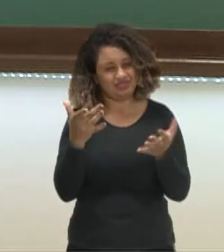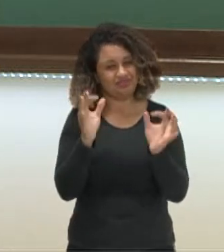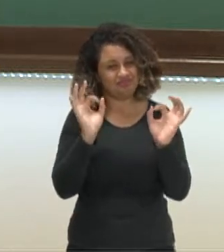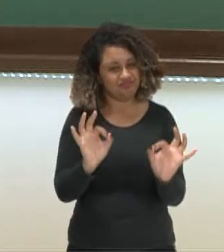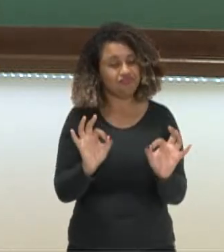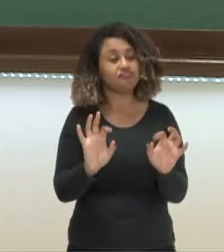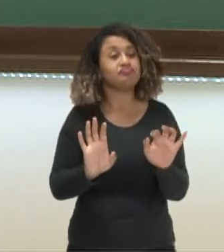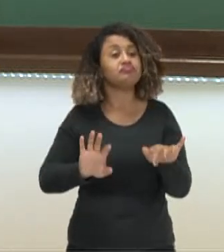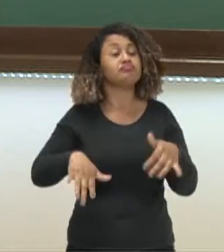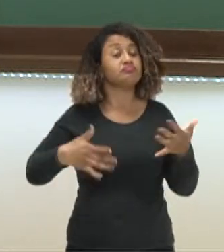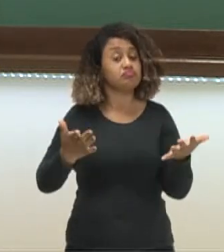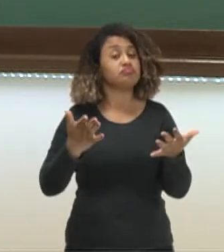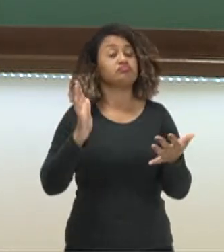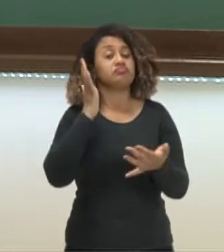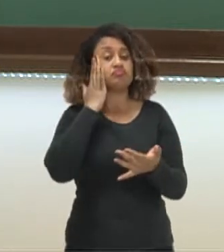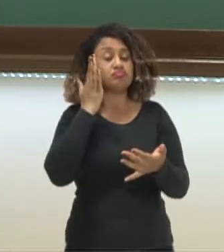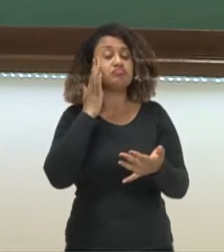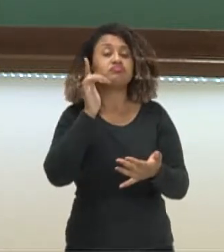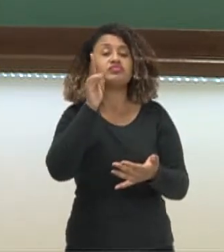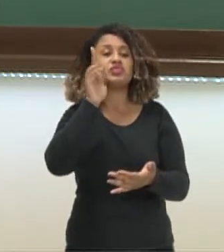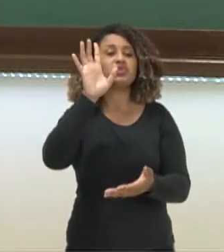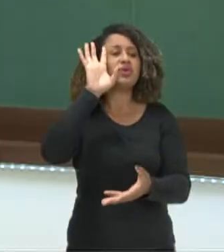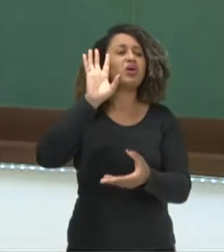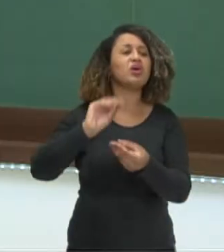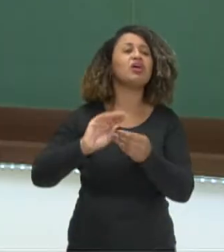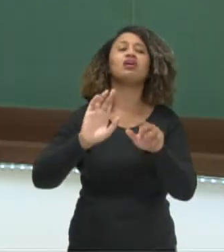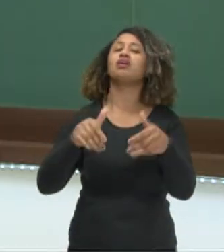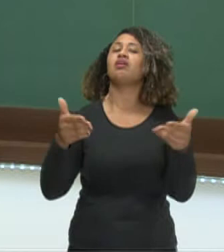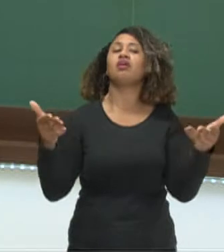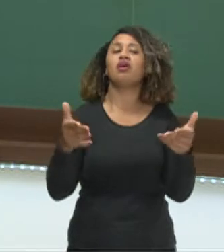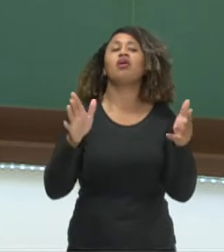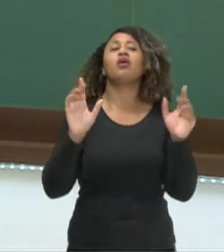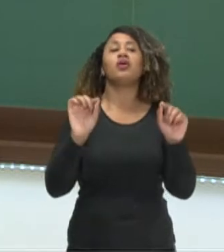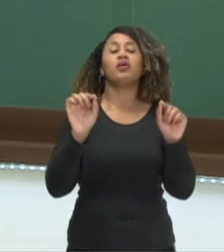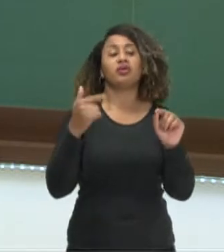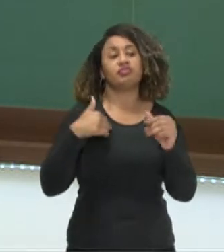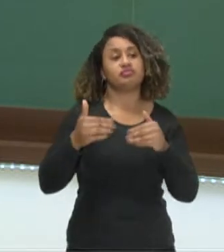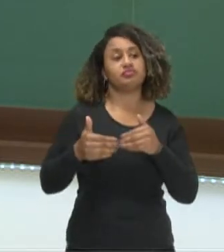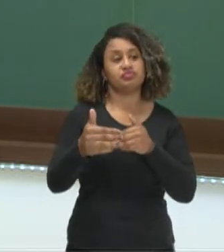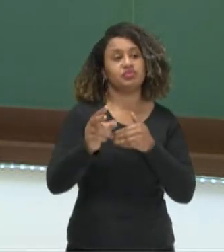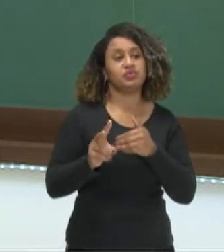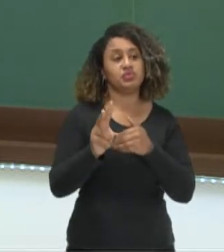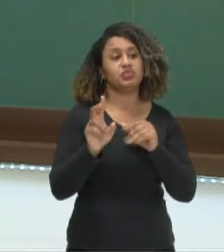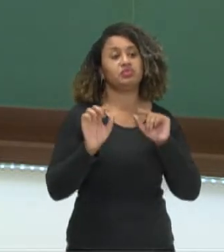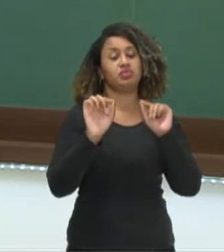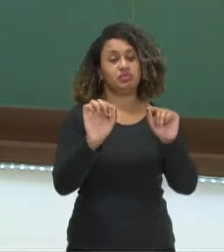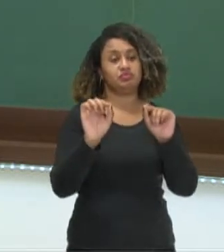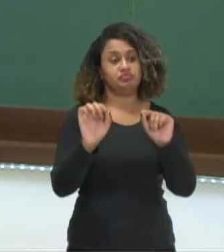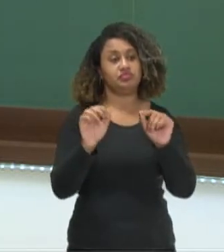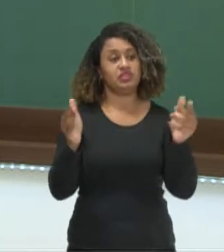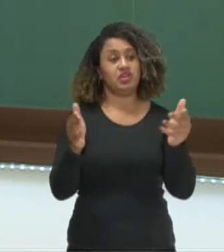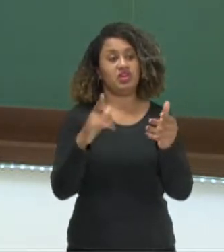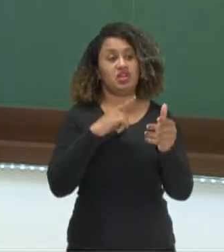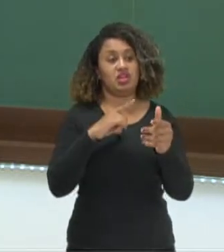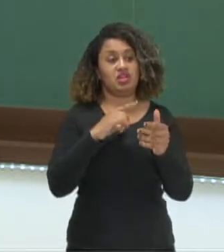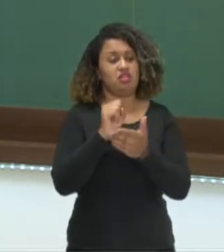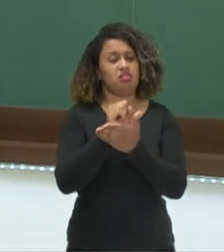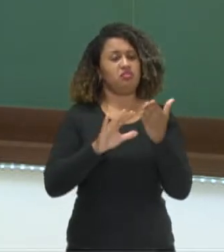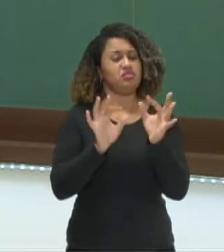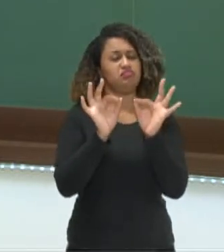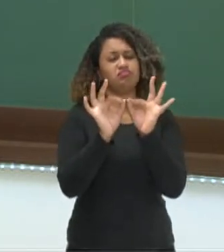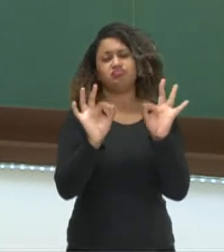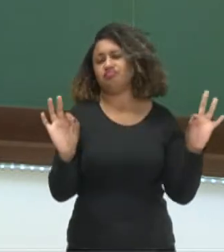verdade? Sabendo que você pegou essa parte, então agora vamos avançar um pouquinho mais. Aqui tem um exercício